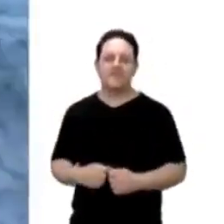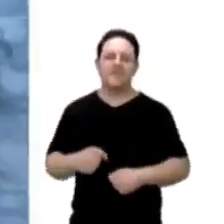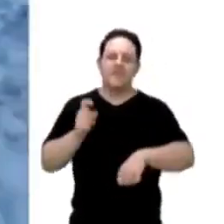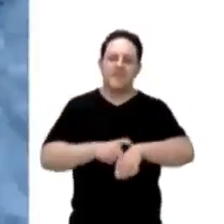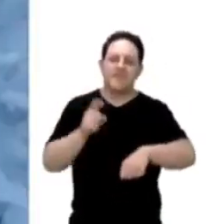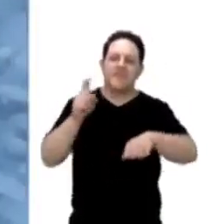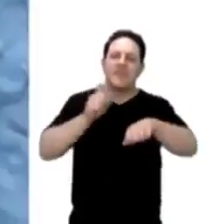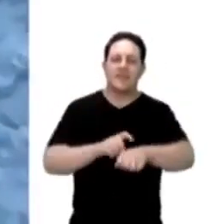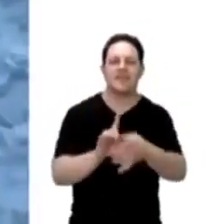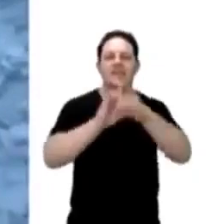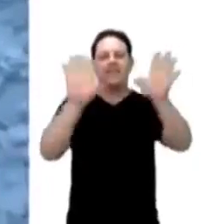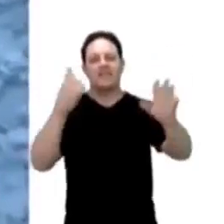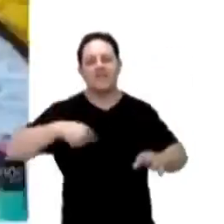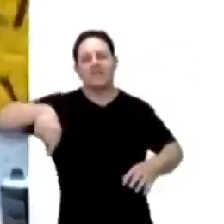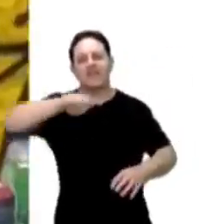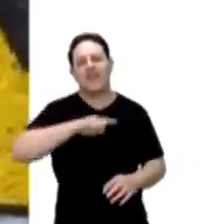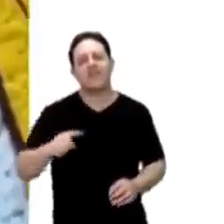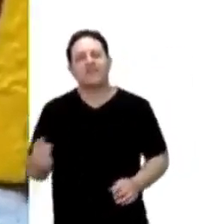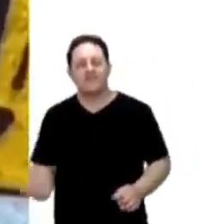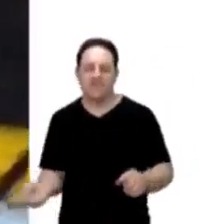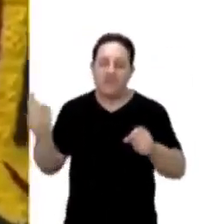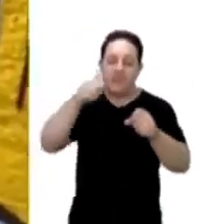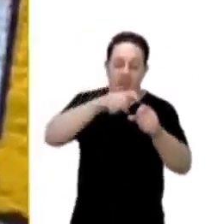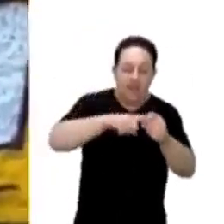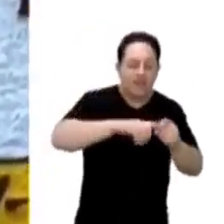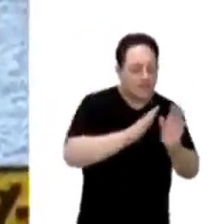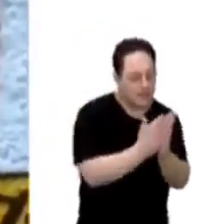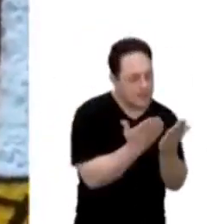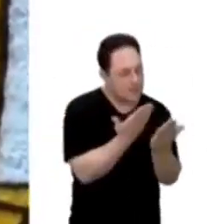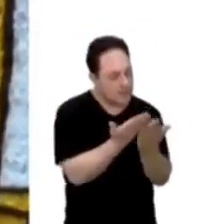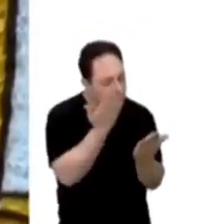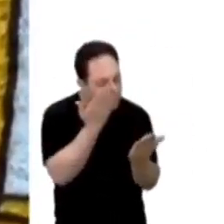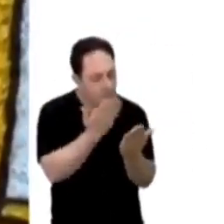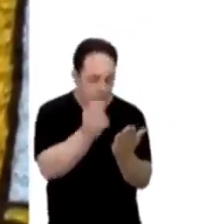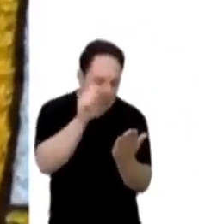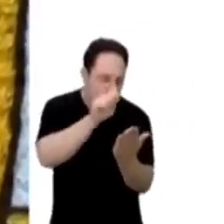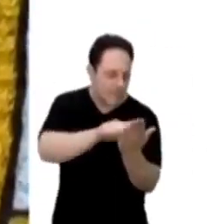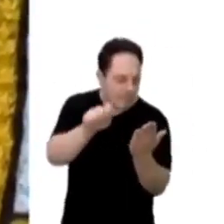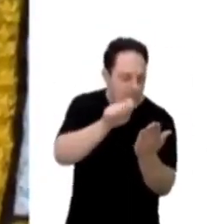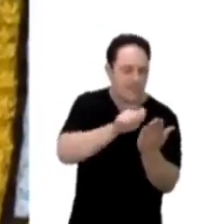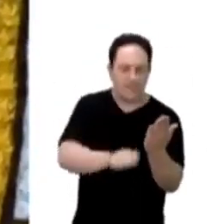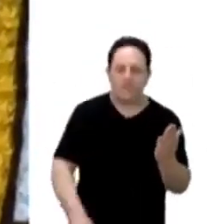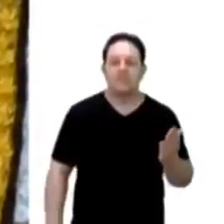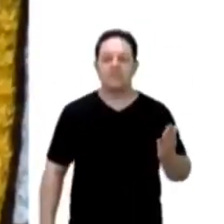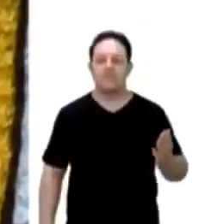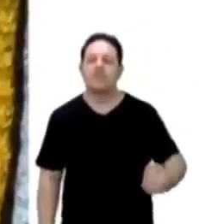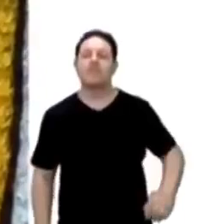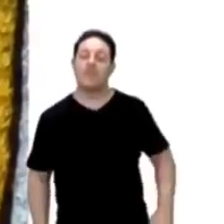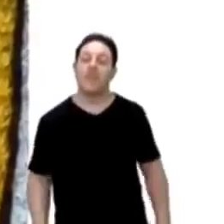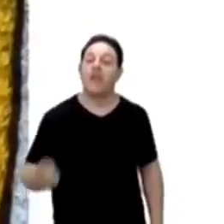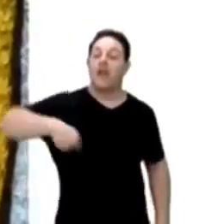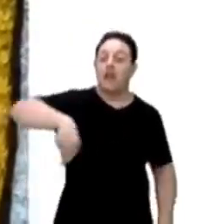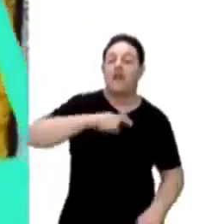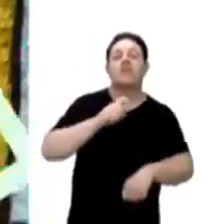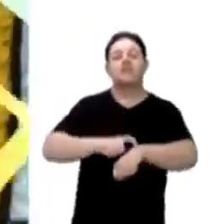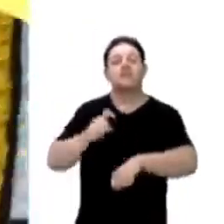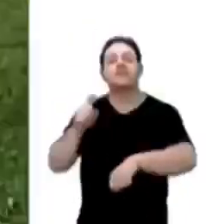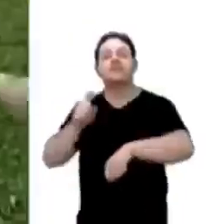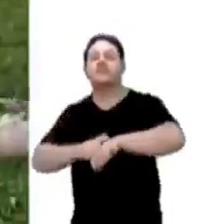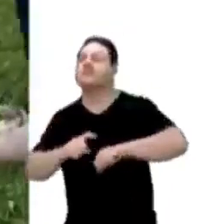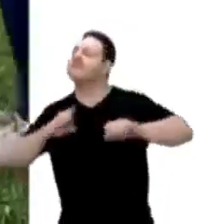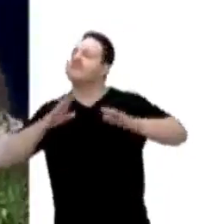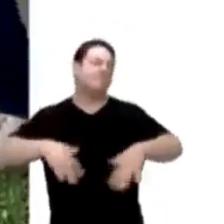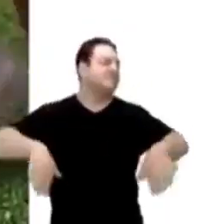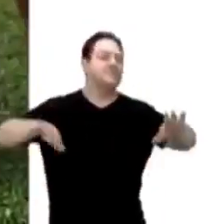temos tempo pra tudo, até pra focar de volta aos estudos. É que